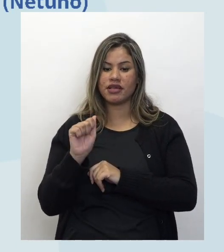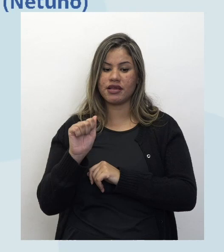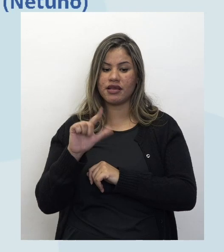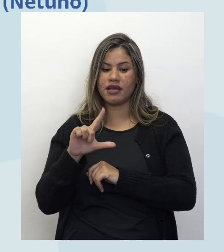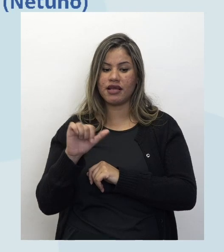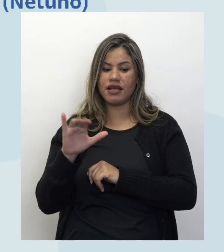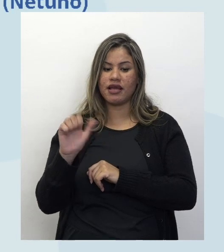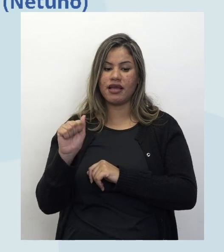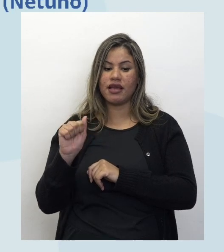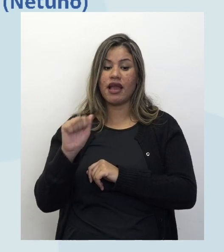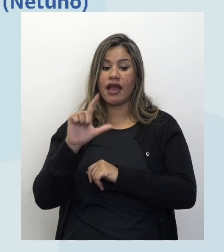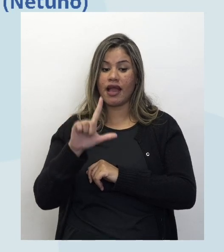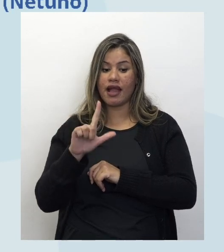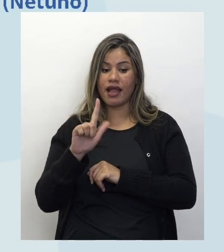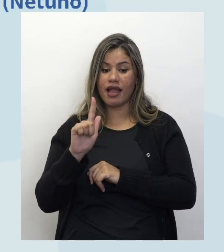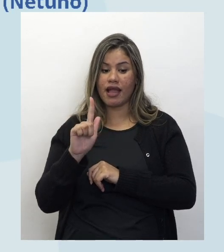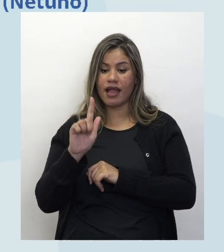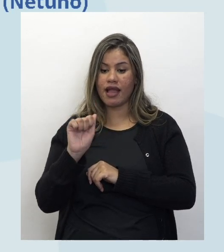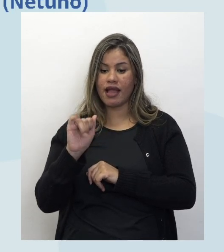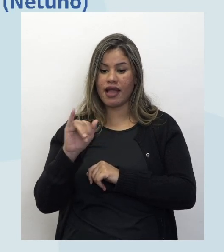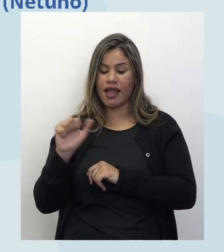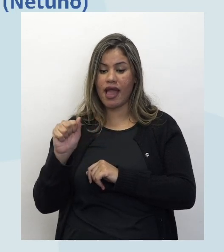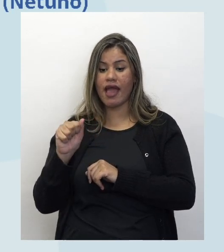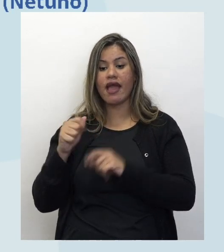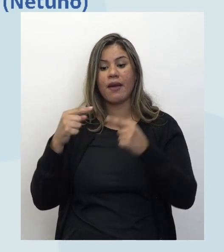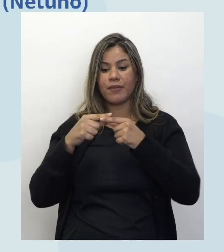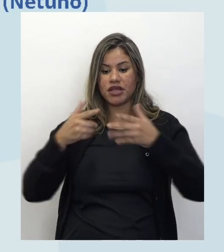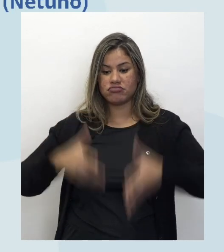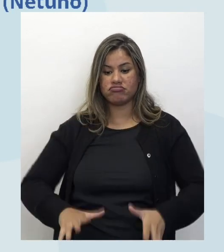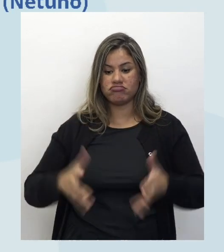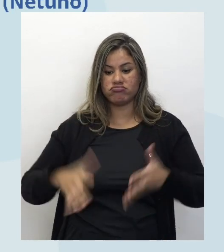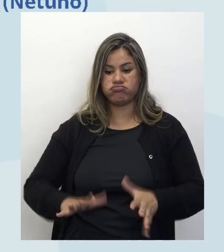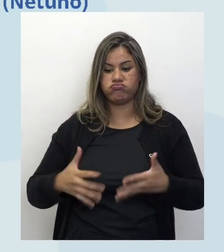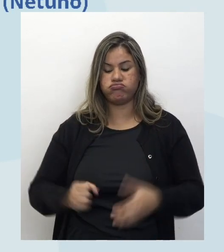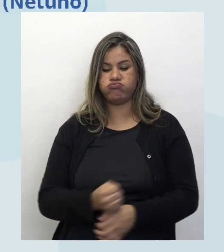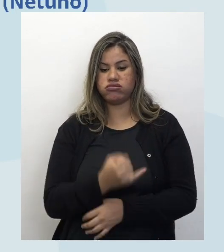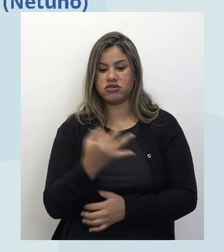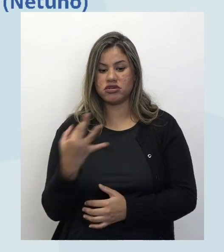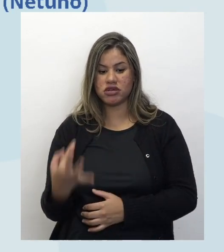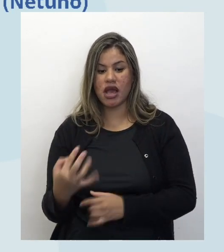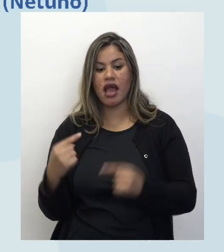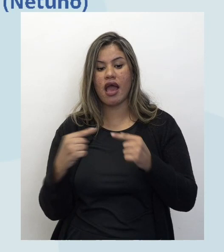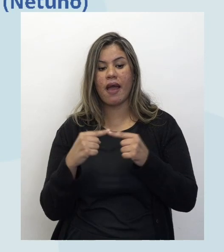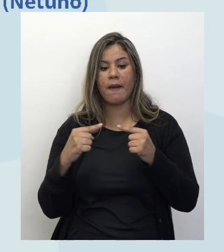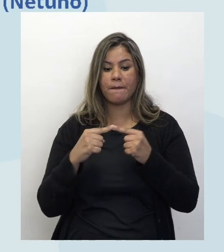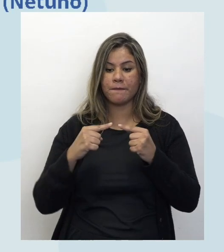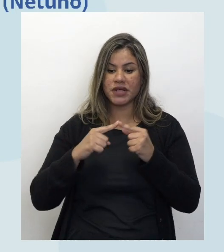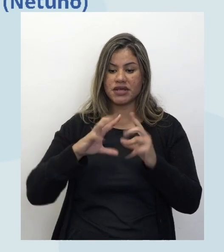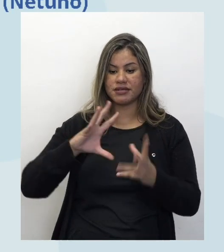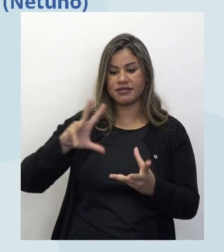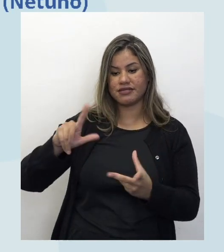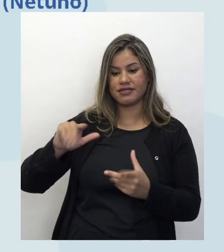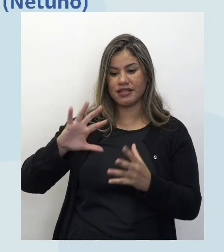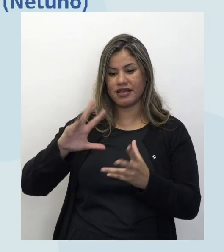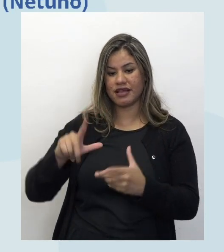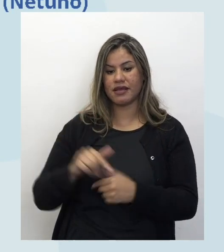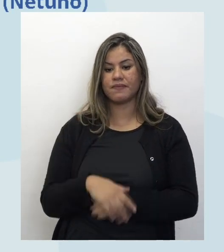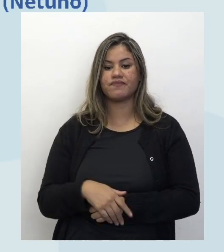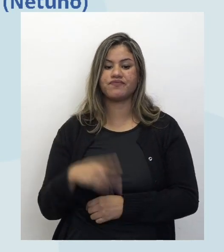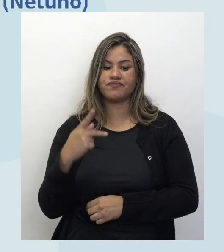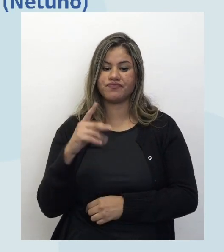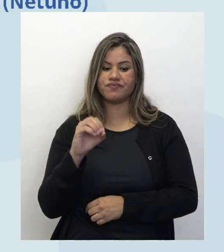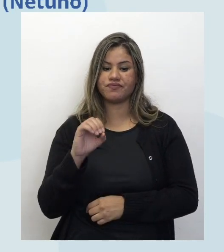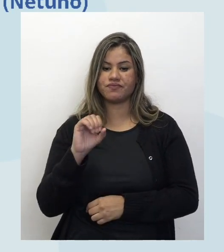né? Que é uma deusa ligada aí à fertilidade, né? E outros exemplos aí, Poseidon, na Grécia, que é o deus